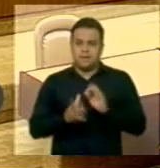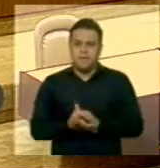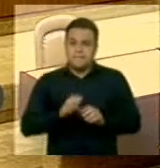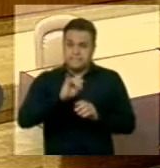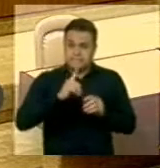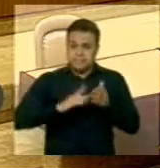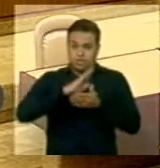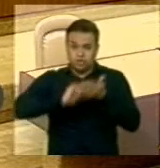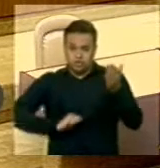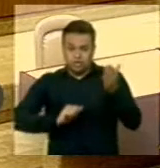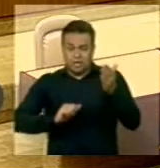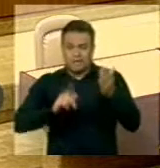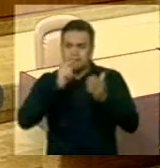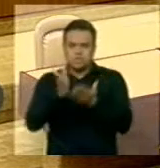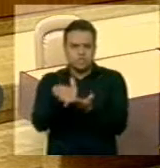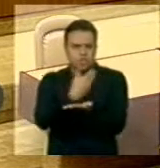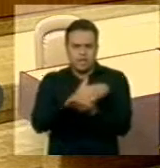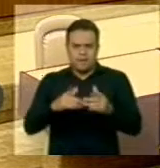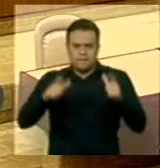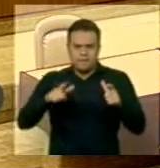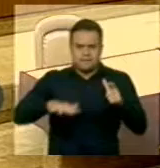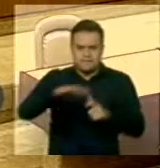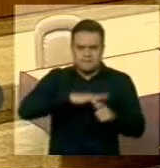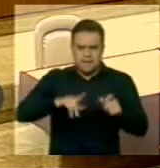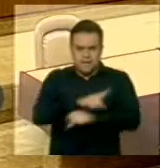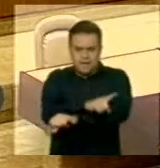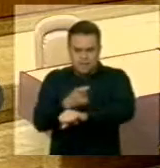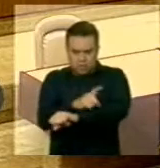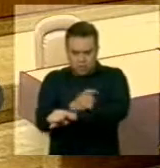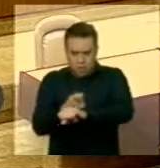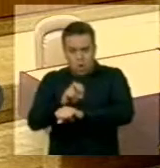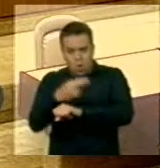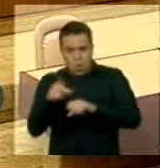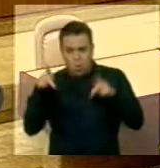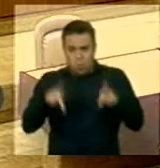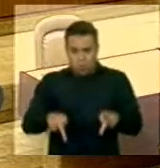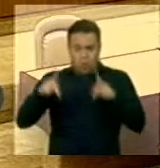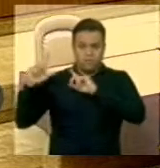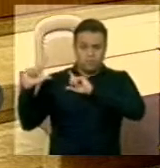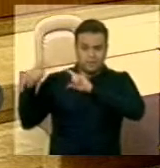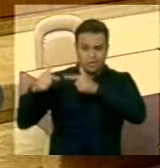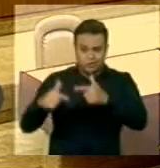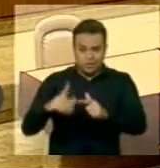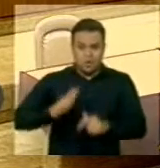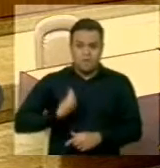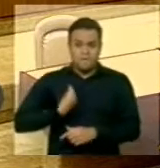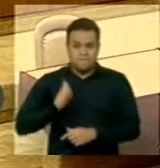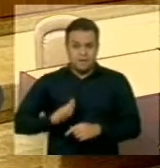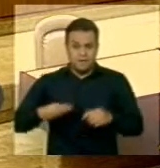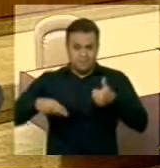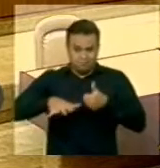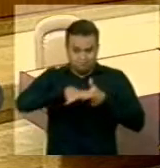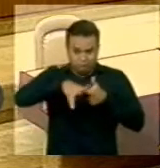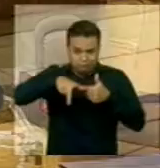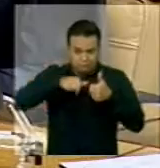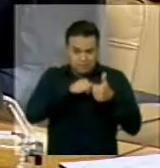retirar as terras dos quilombolas e das demais populações tradicionais que vivem na Amazônia Legal, do âmbito de impossibilidade